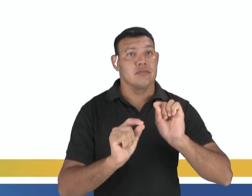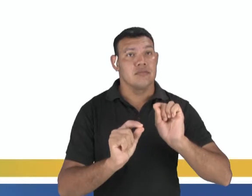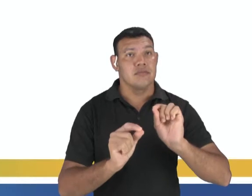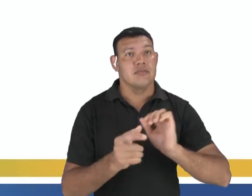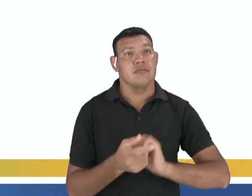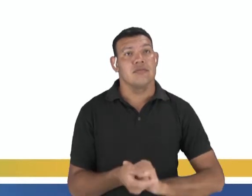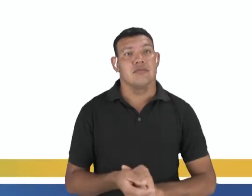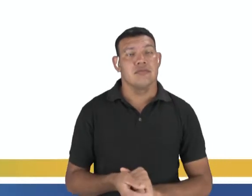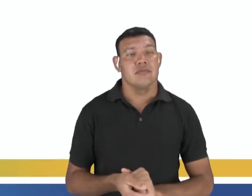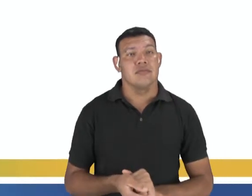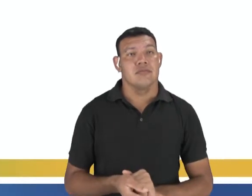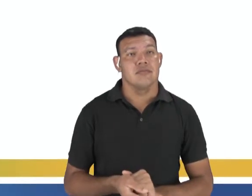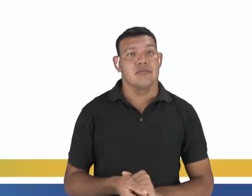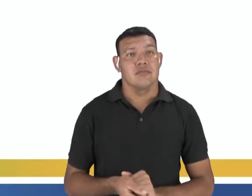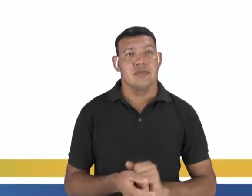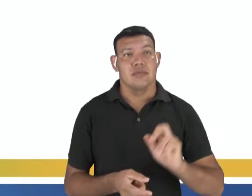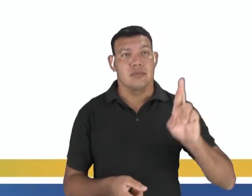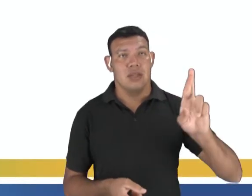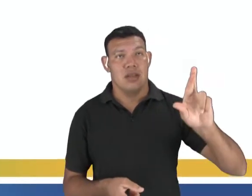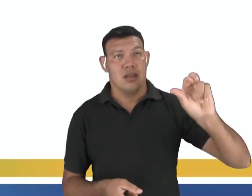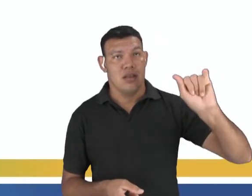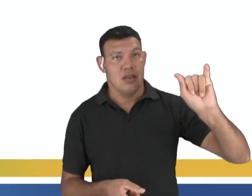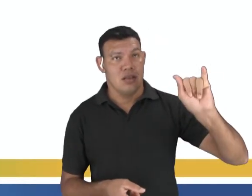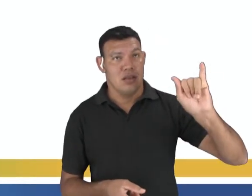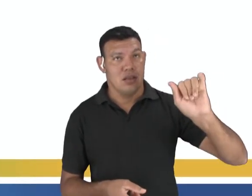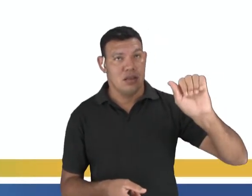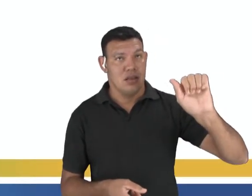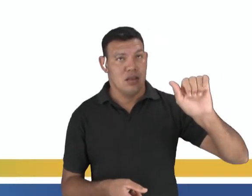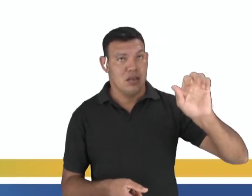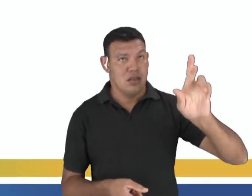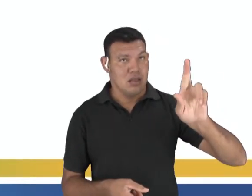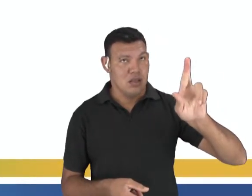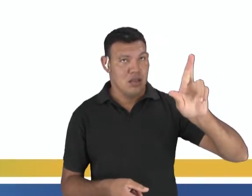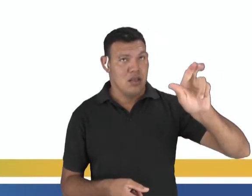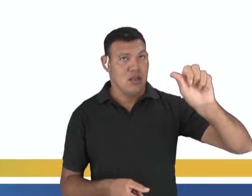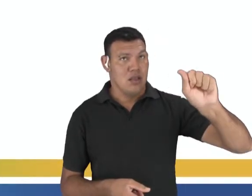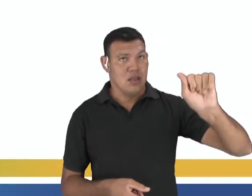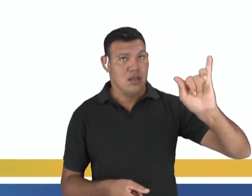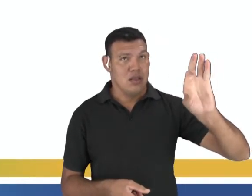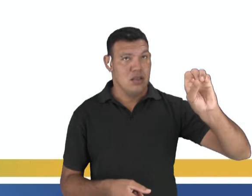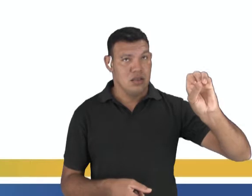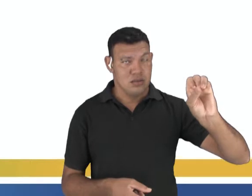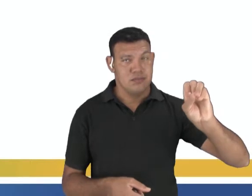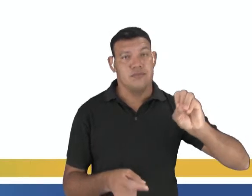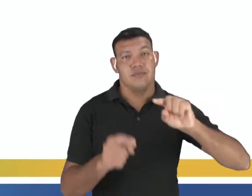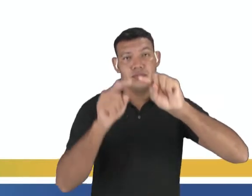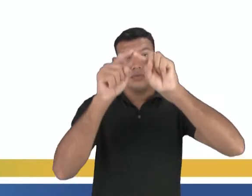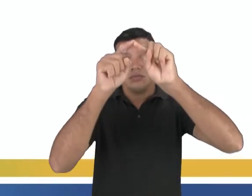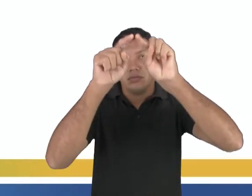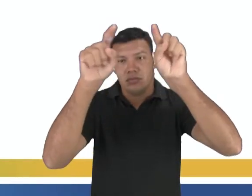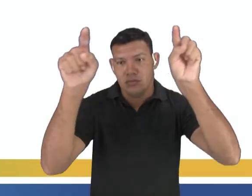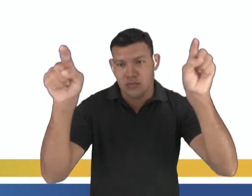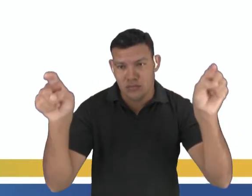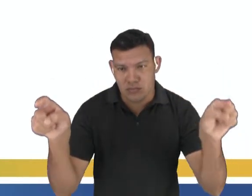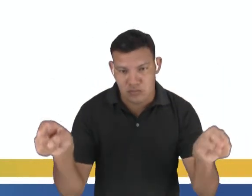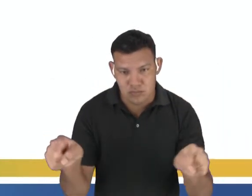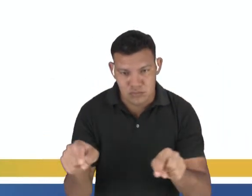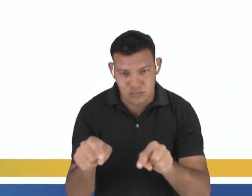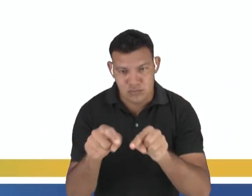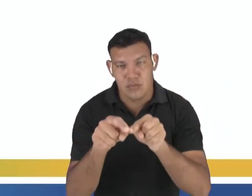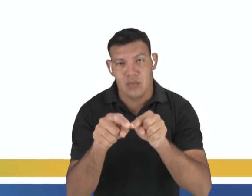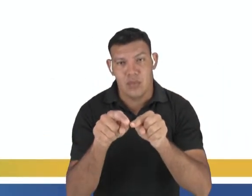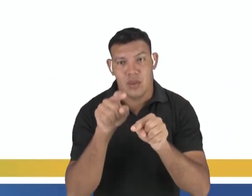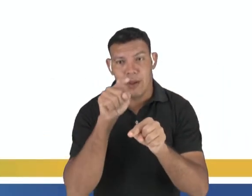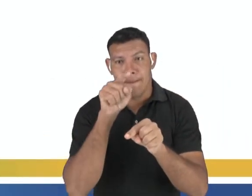uma circunferência é a medida de um segmento de reta do centro da circunferência a uma extremidade,